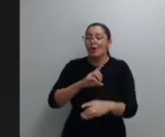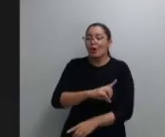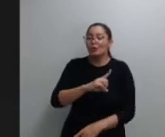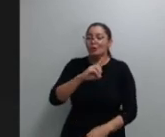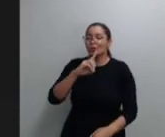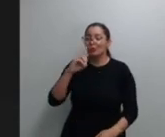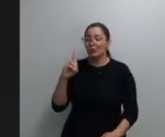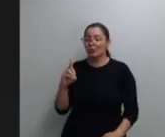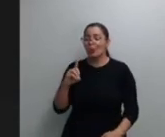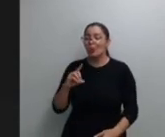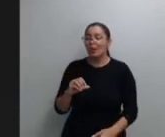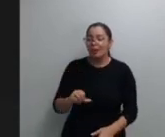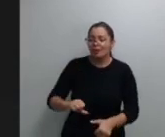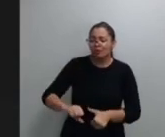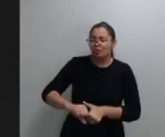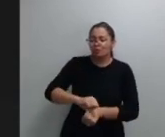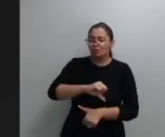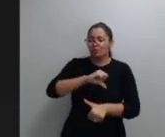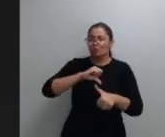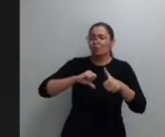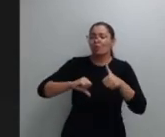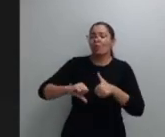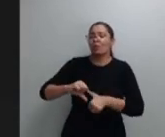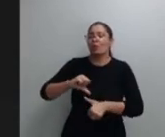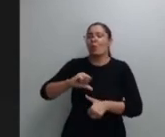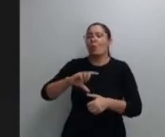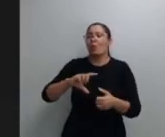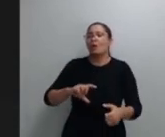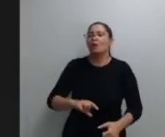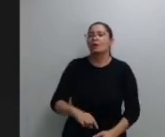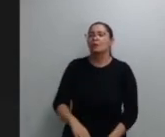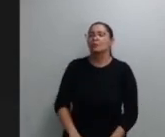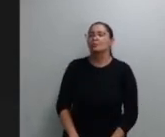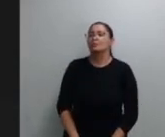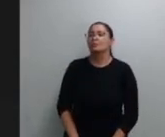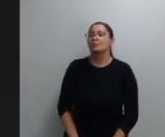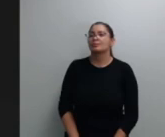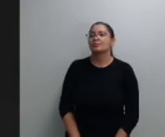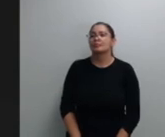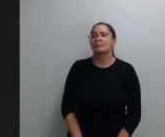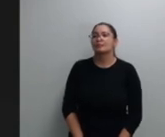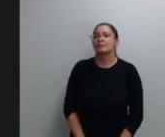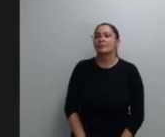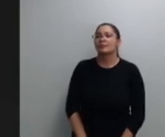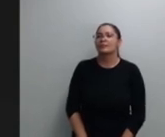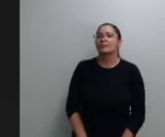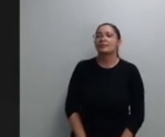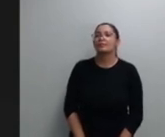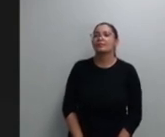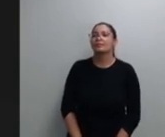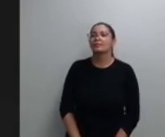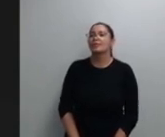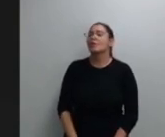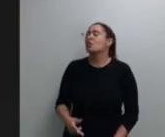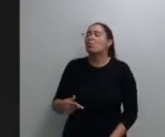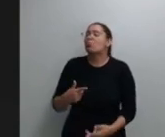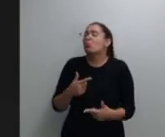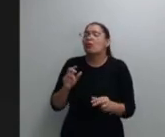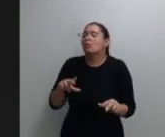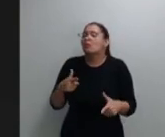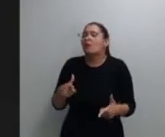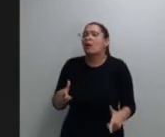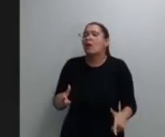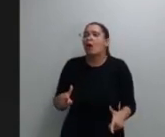alterou o estatuto da White Martins ou seja 30 de abril e não é não quer dizer que a